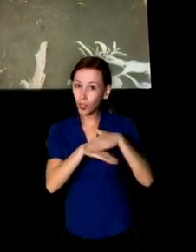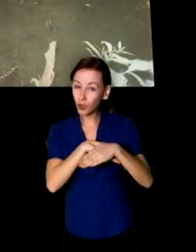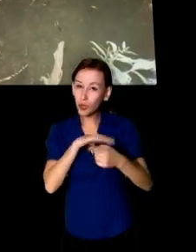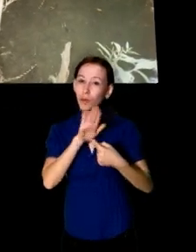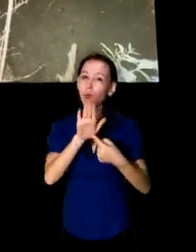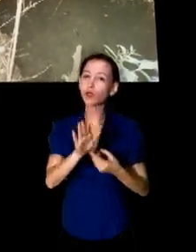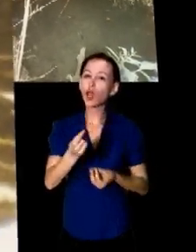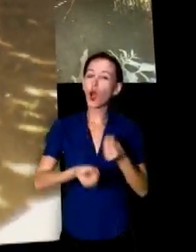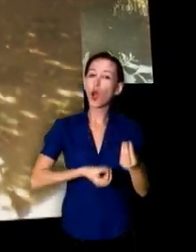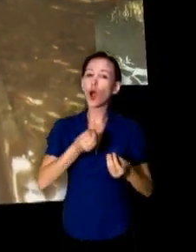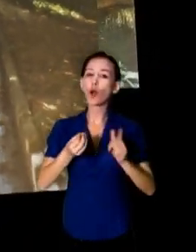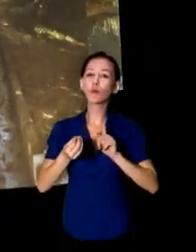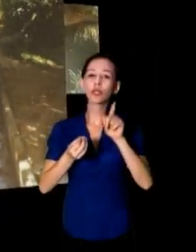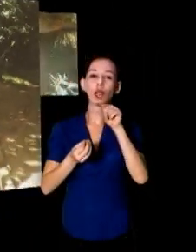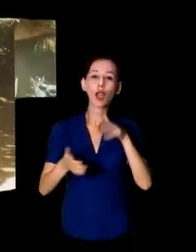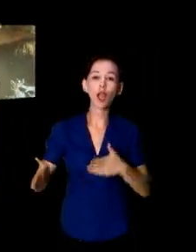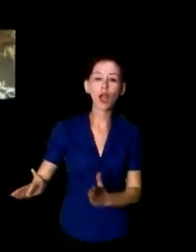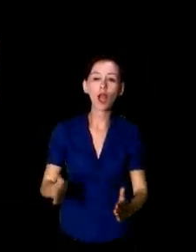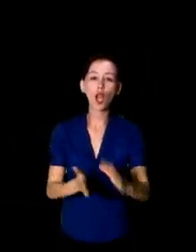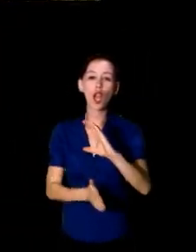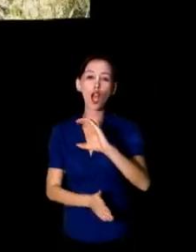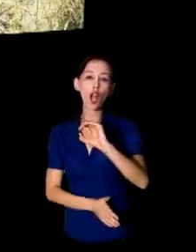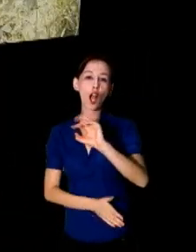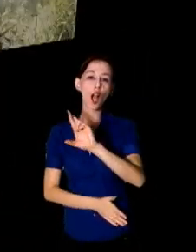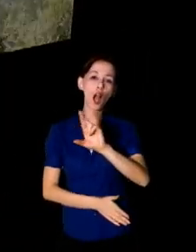canalização de córregos.